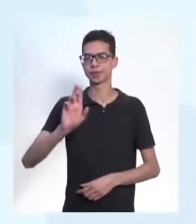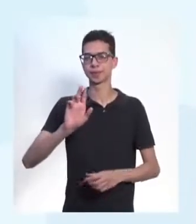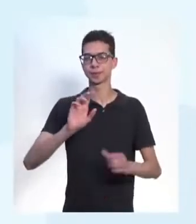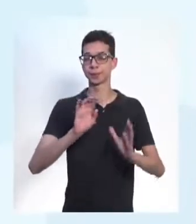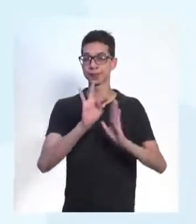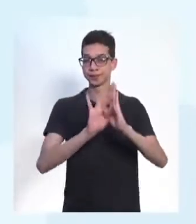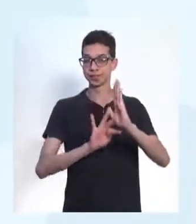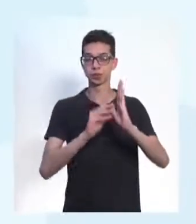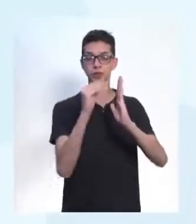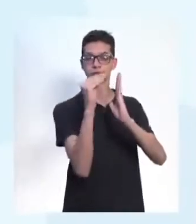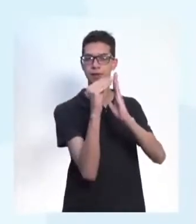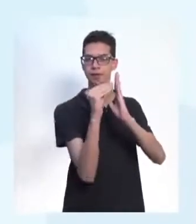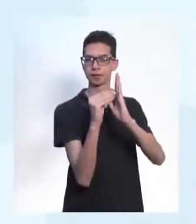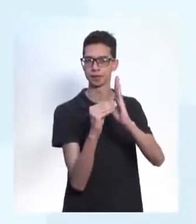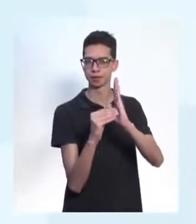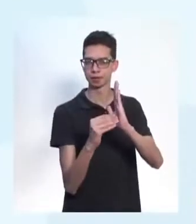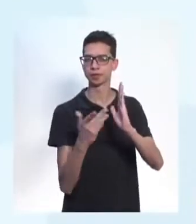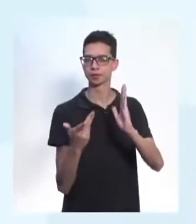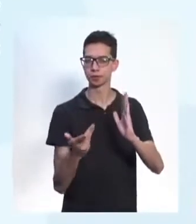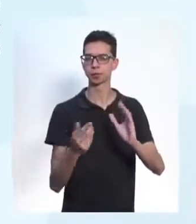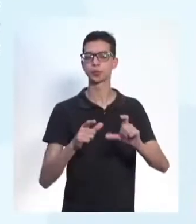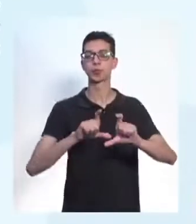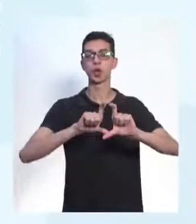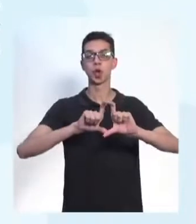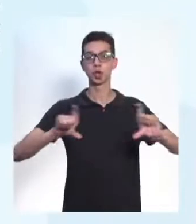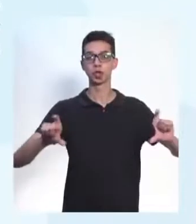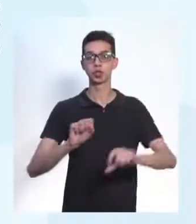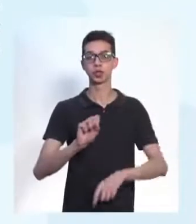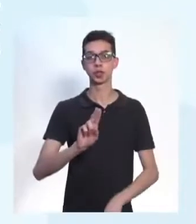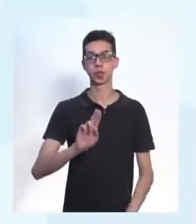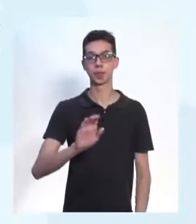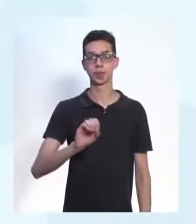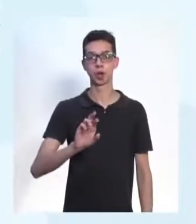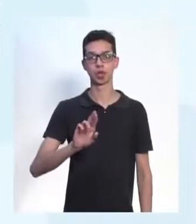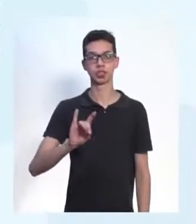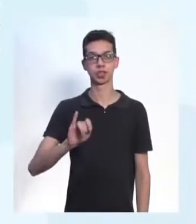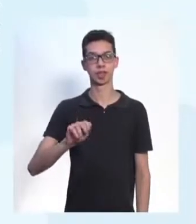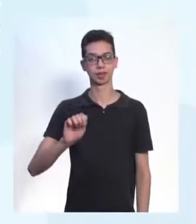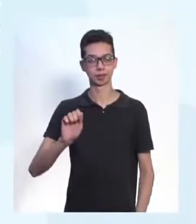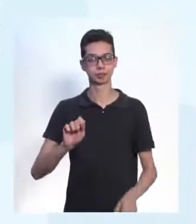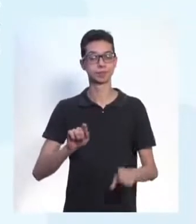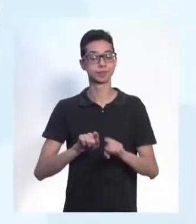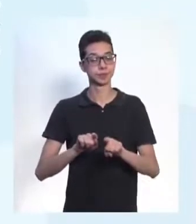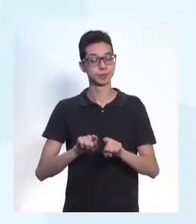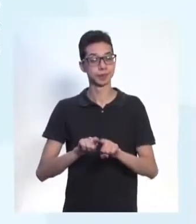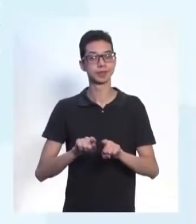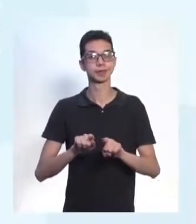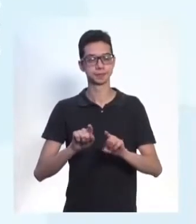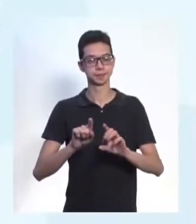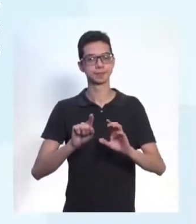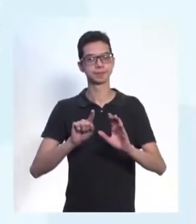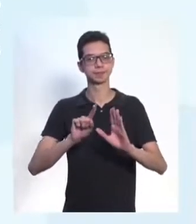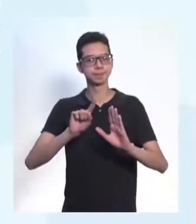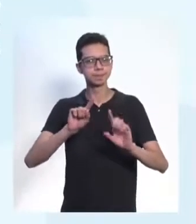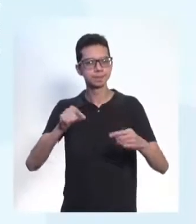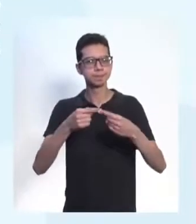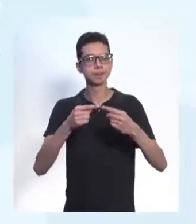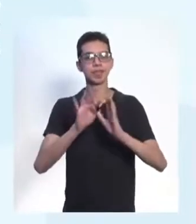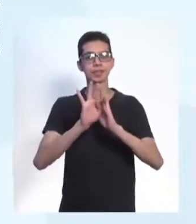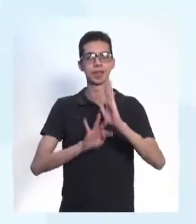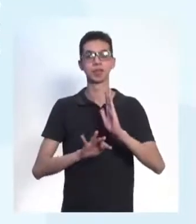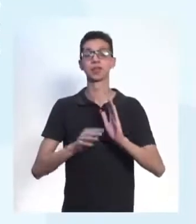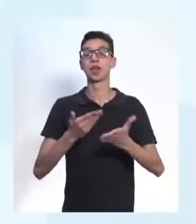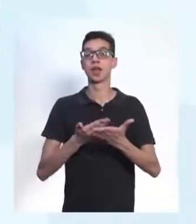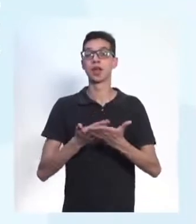subordinada, então, tem uma função ali. Bora passar para a próxima. Na aula anterior, a gente viu um quadro com